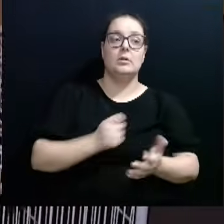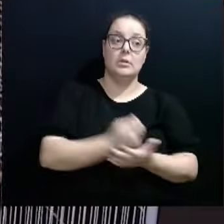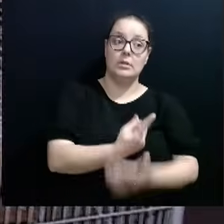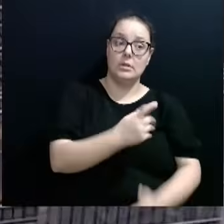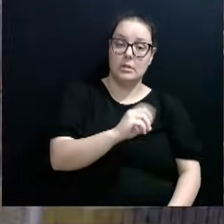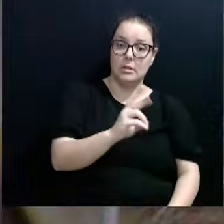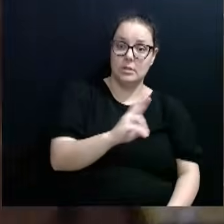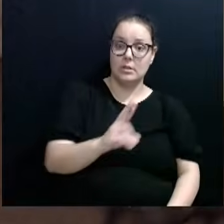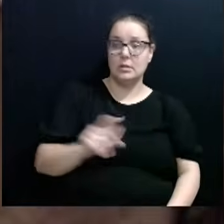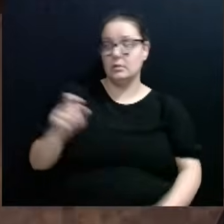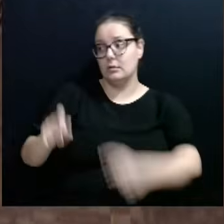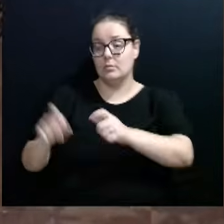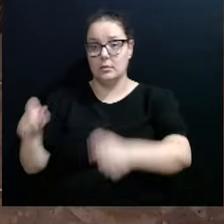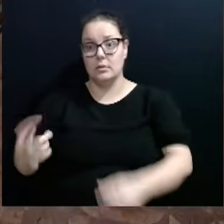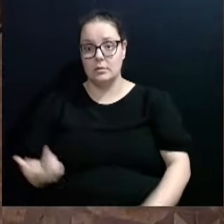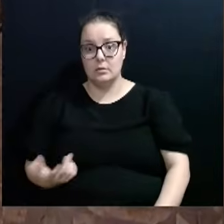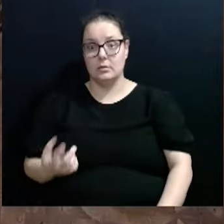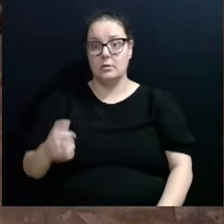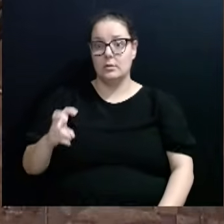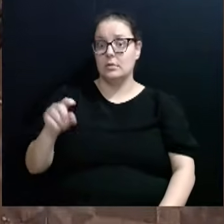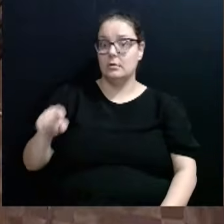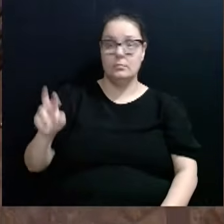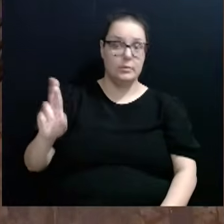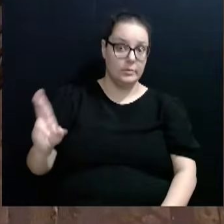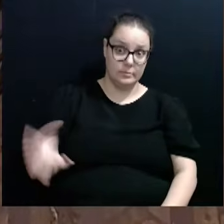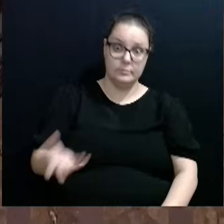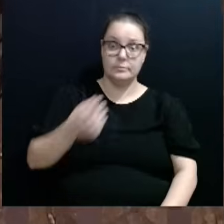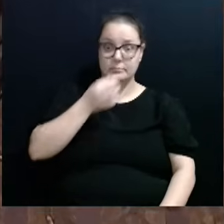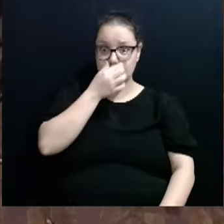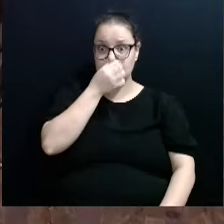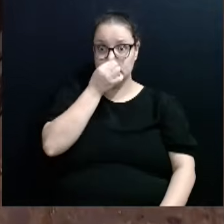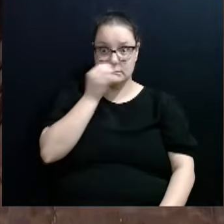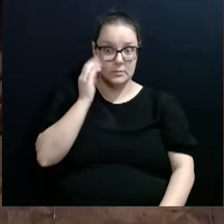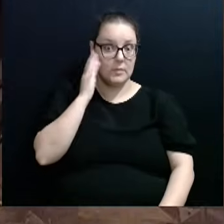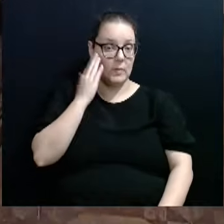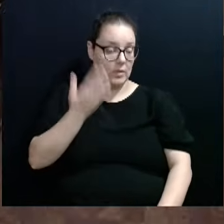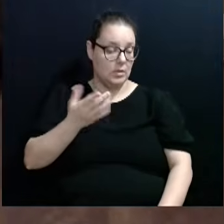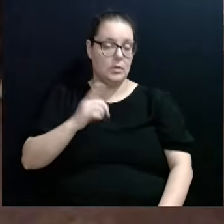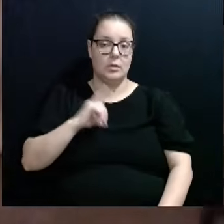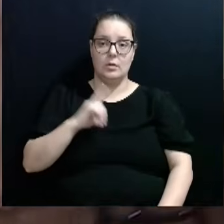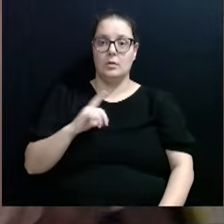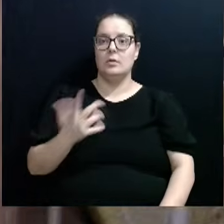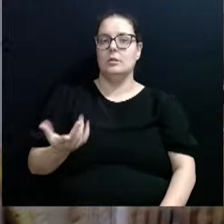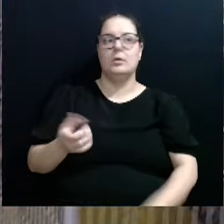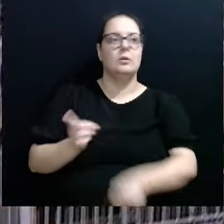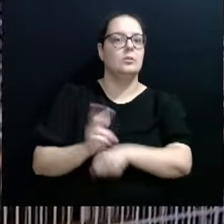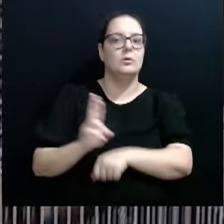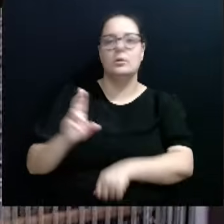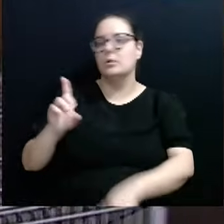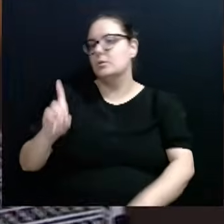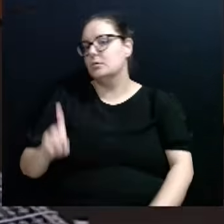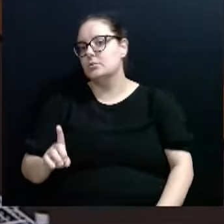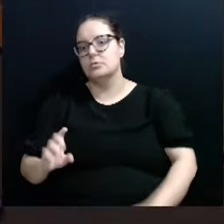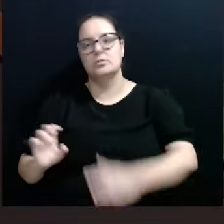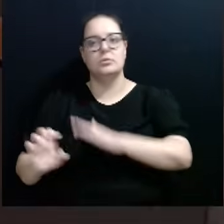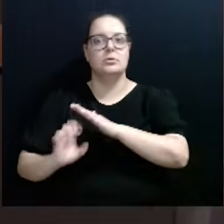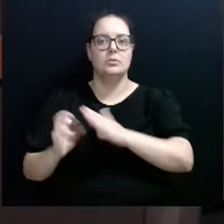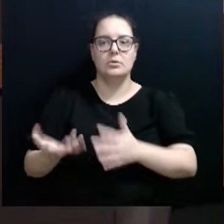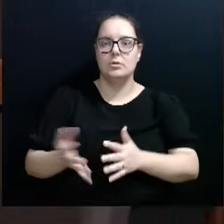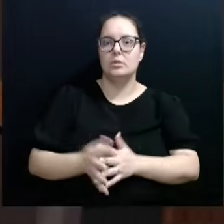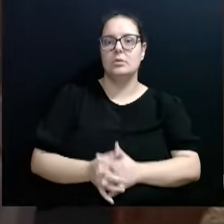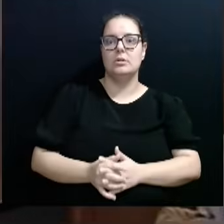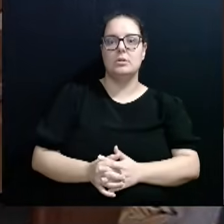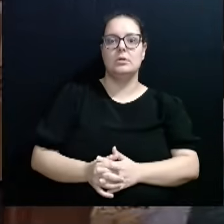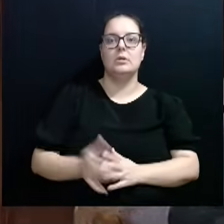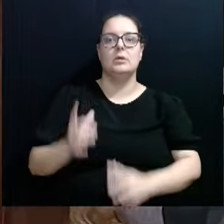paga R$5.000. Entendi. Né? Então tem doutor, tem diretor de empresa, tem